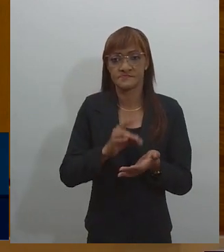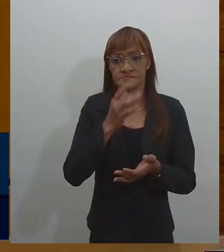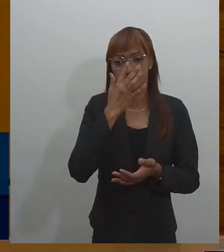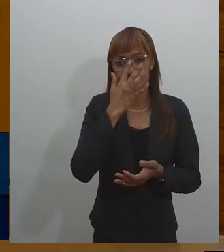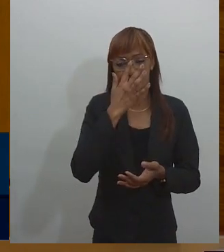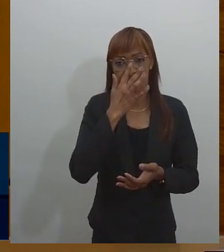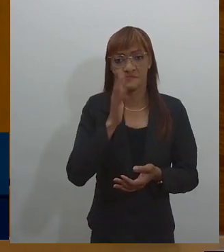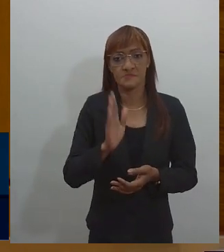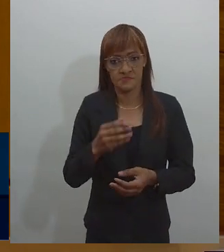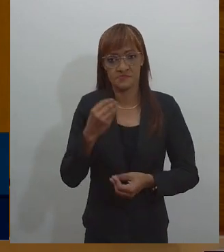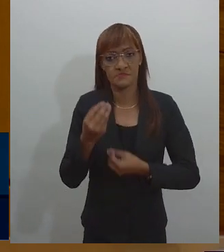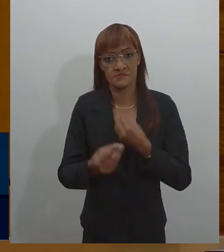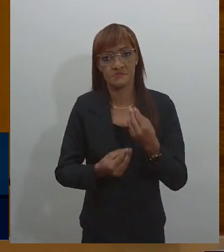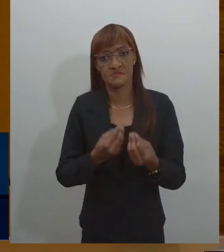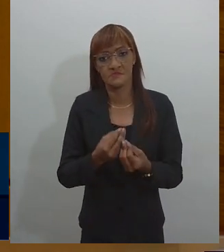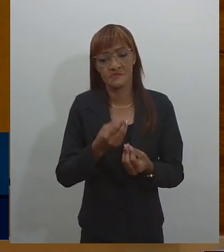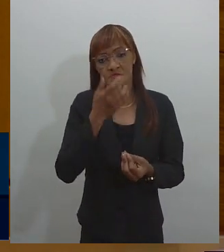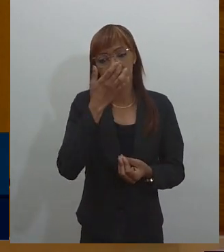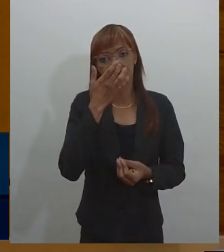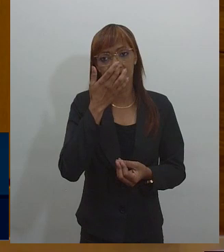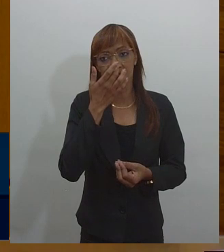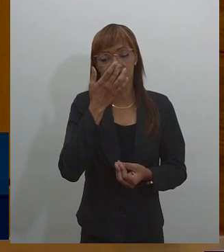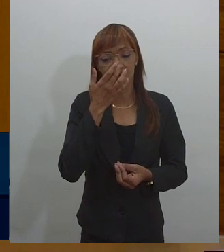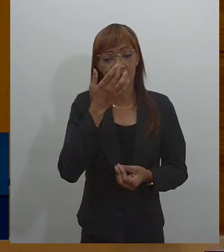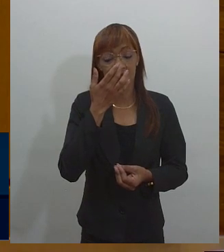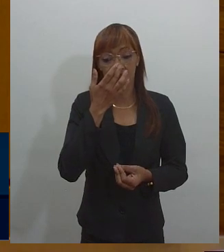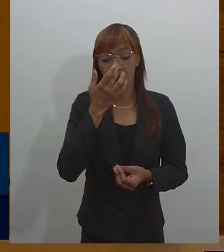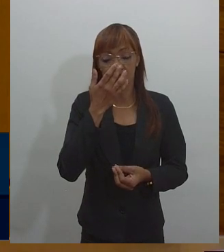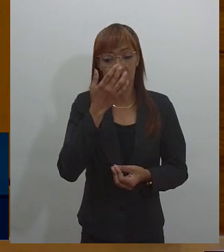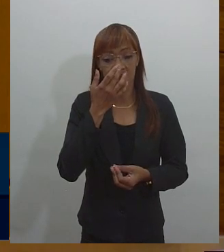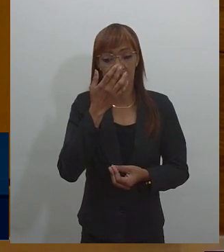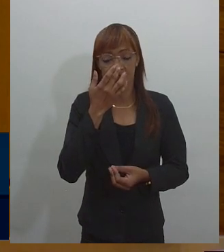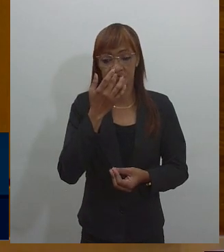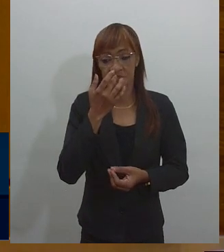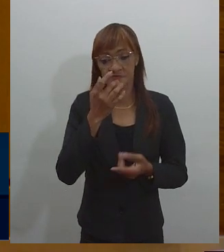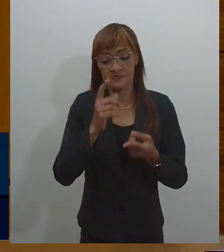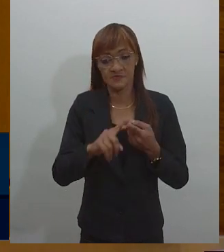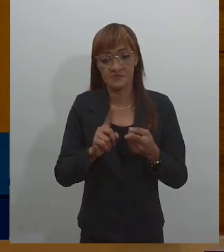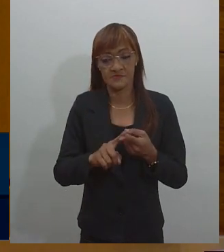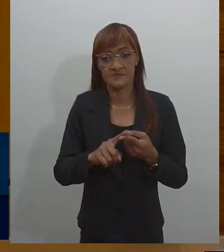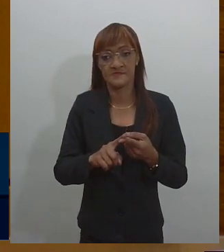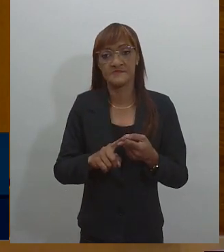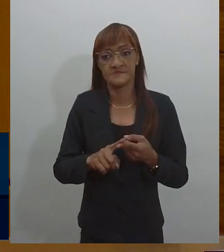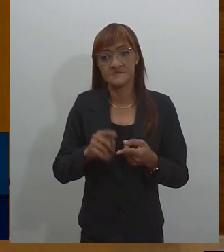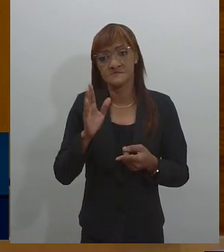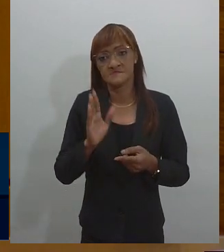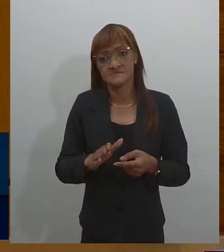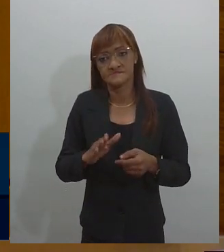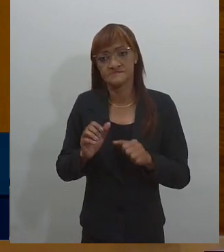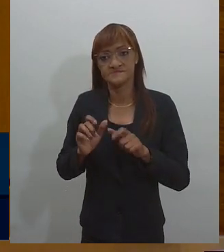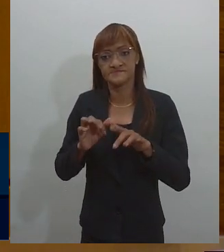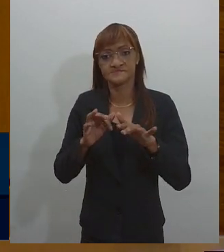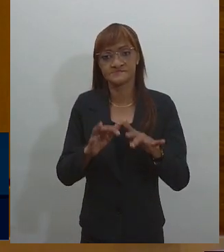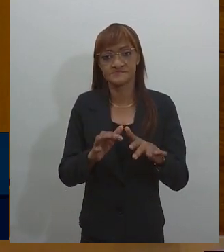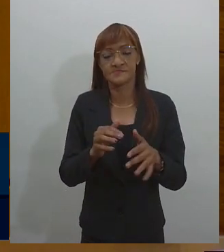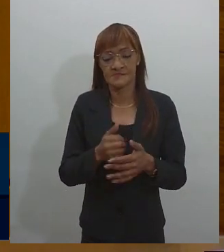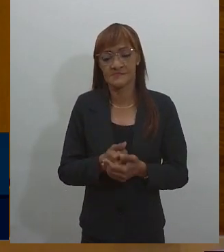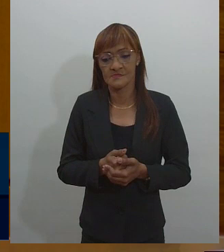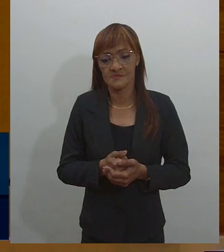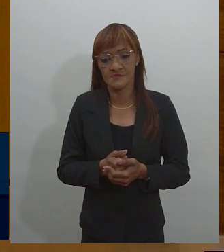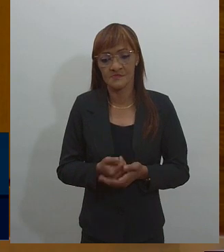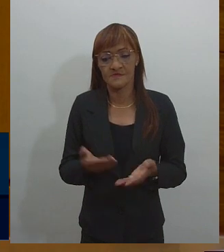lá também durante o recesso fazendo a fiscalização dessa rodovia. Lógico